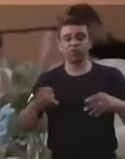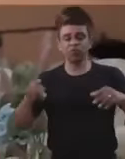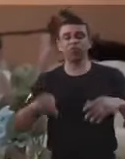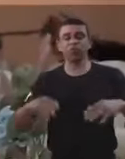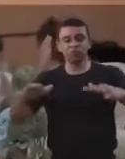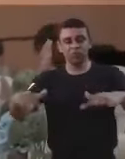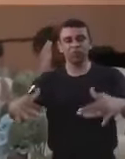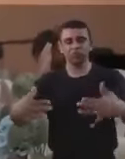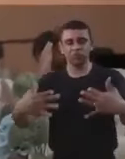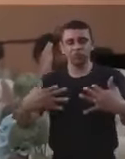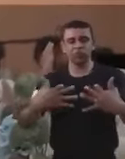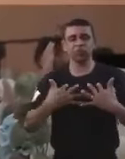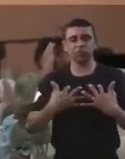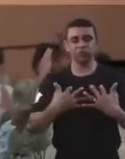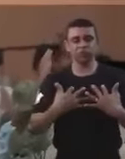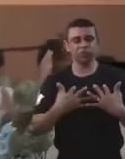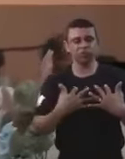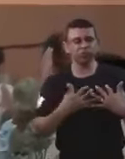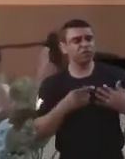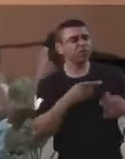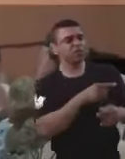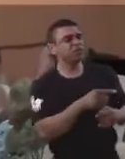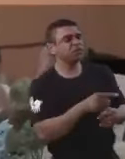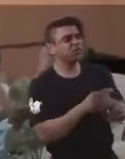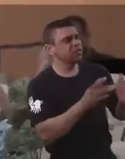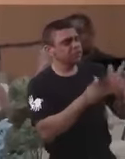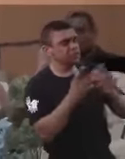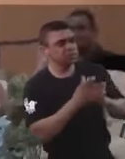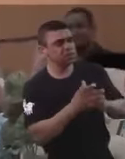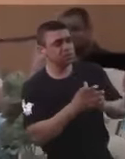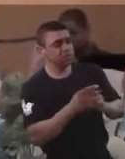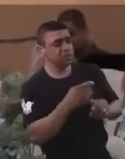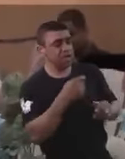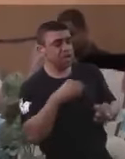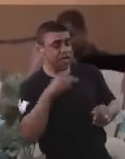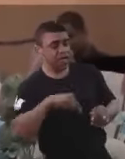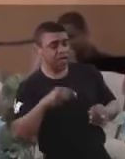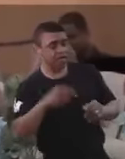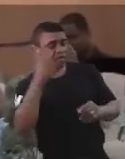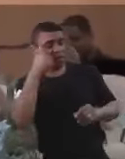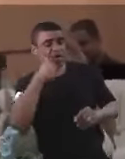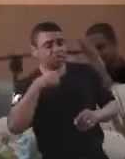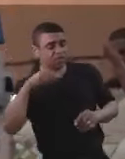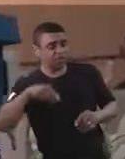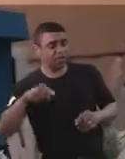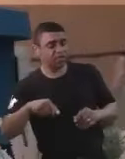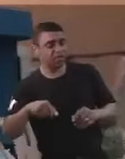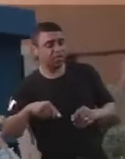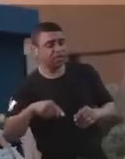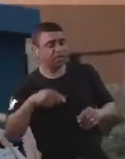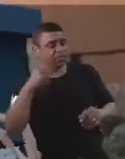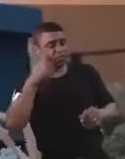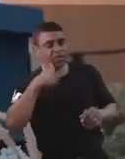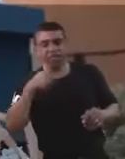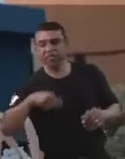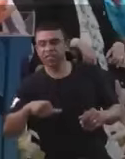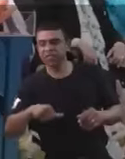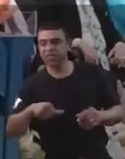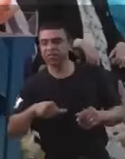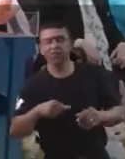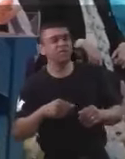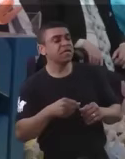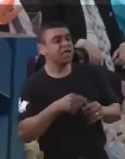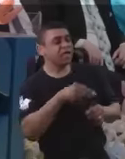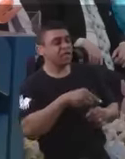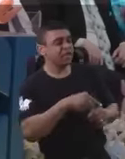da porta, olhando o que a mulher estava fazendo, irmão. Aí arrombaram a porta e trouxeram só a mulher arrastada pela rua, e